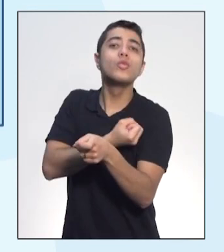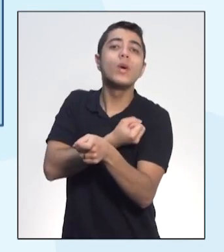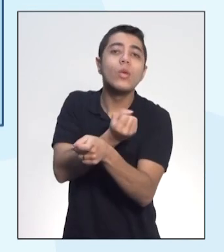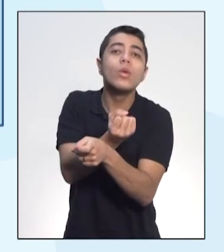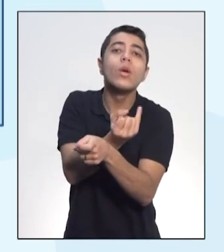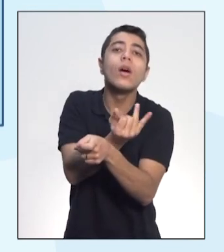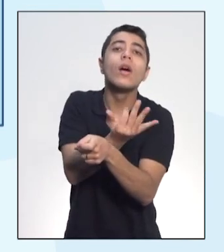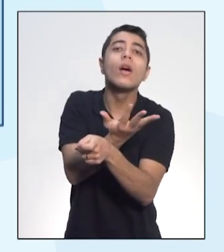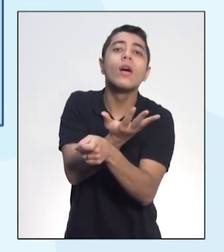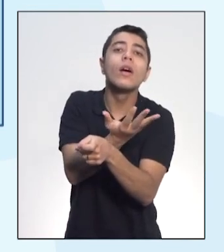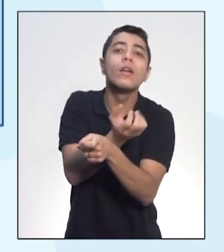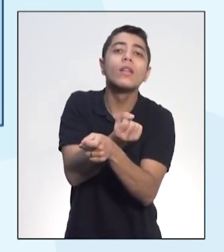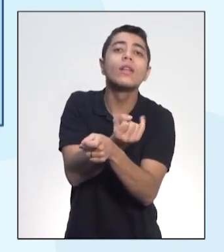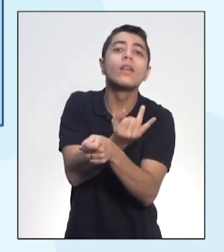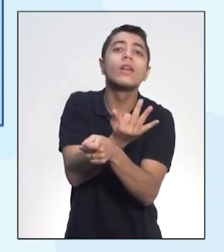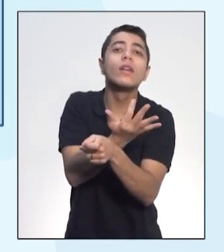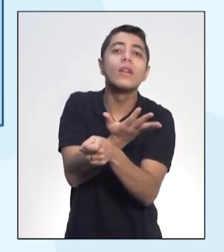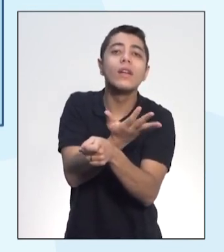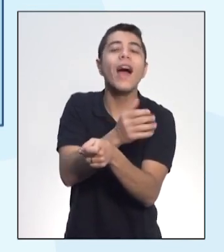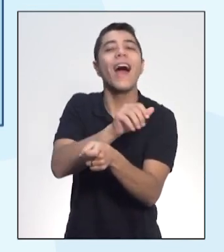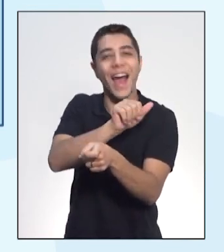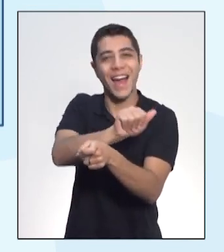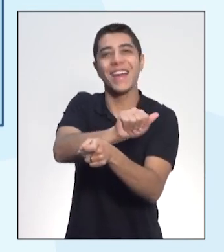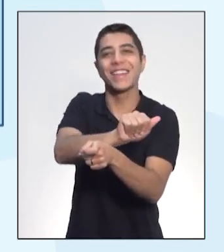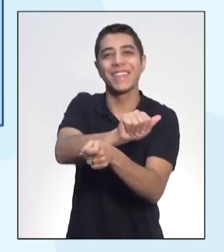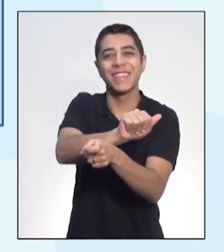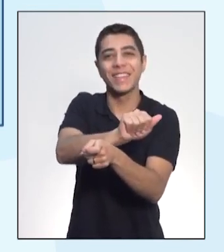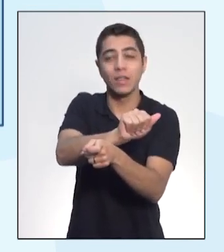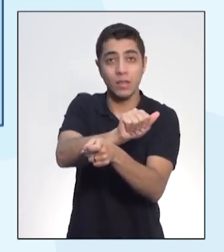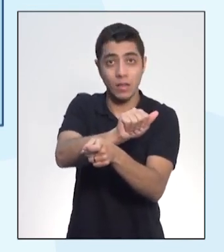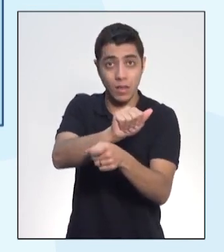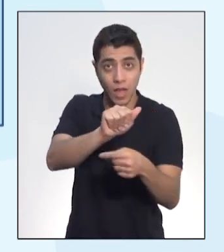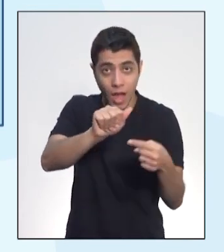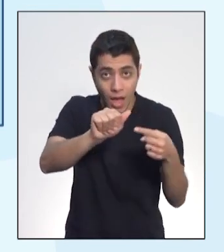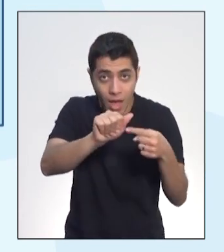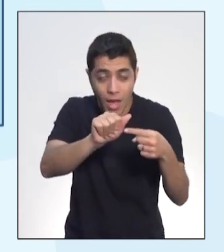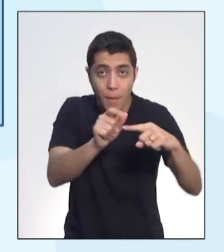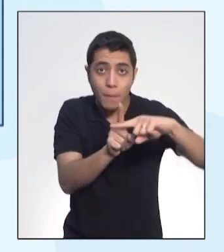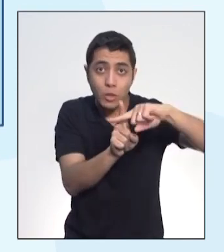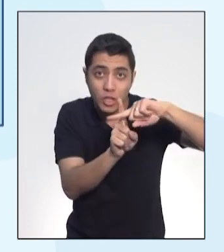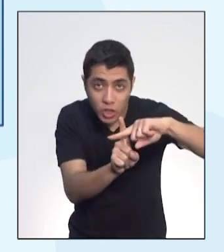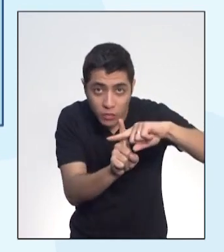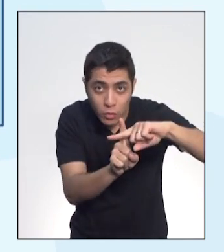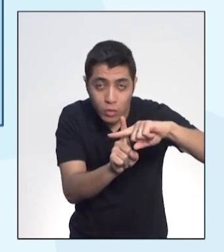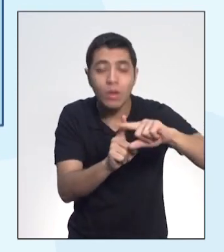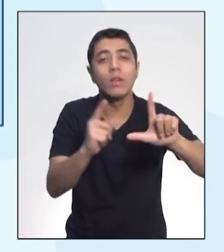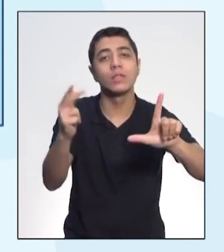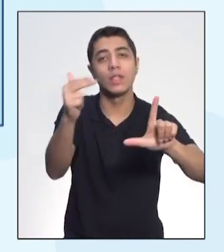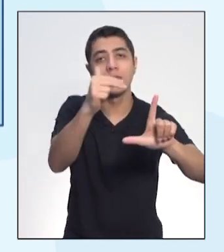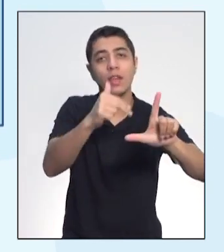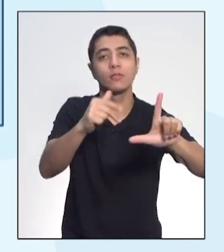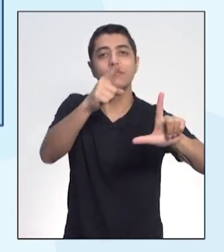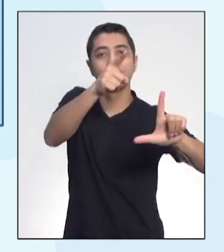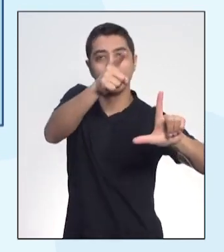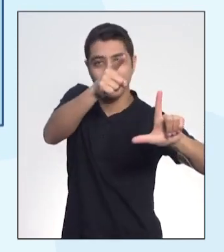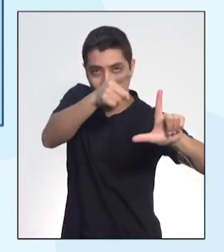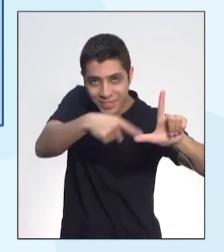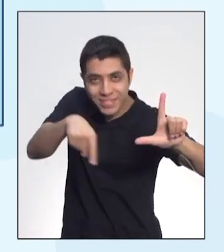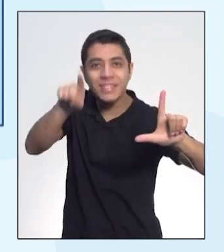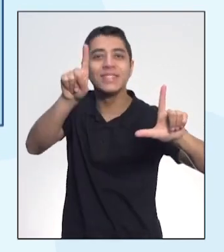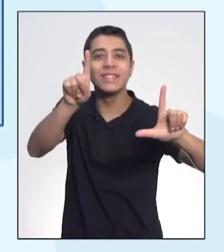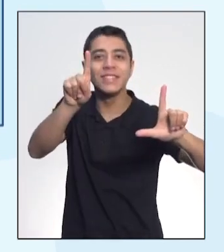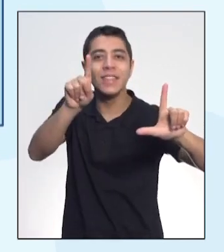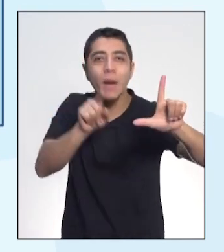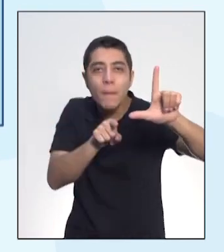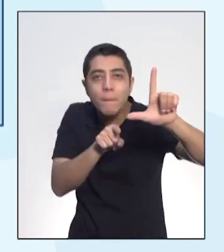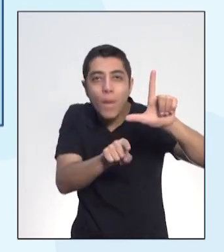número positivo, a minha concavidade está voltada para cima e o vértice está lá embaixo. Quando esse vértice está lá